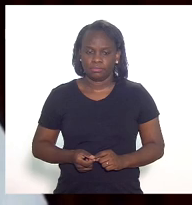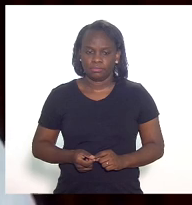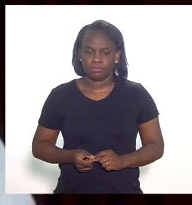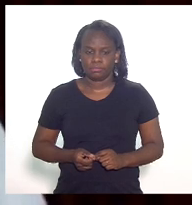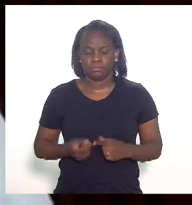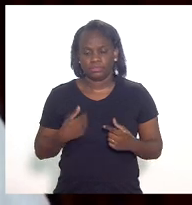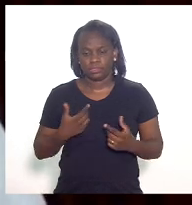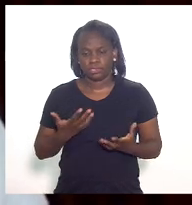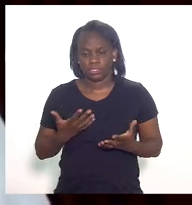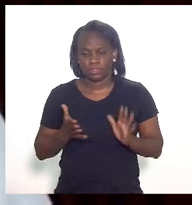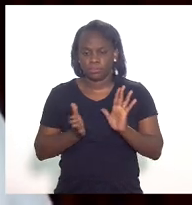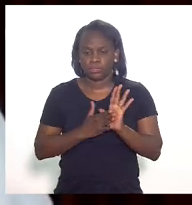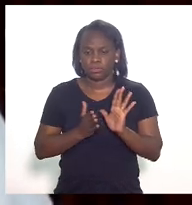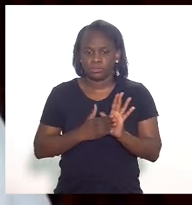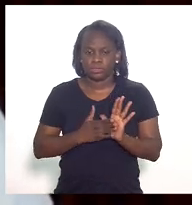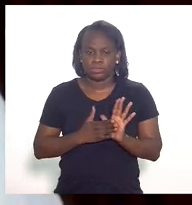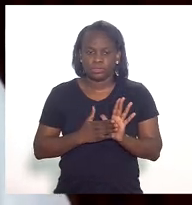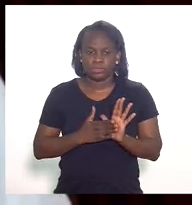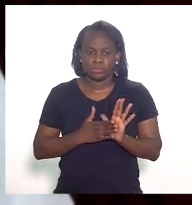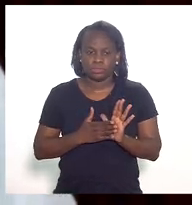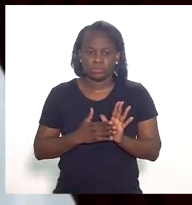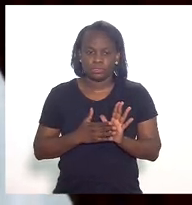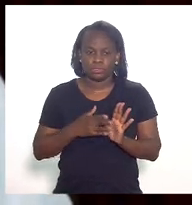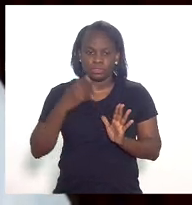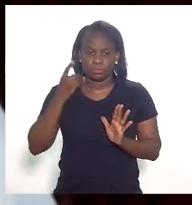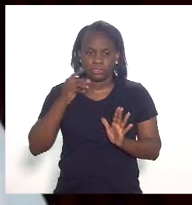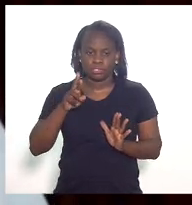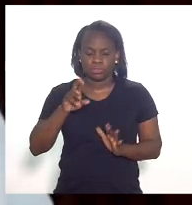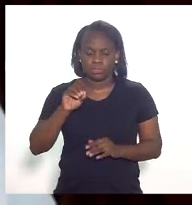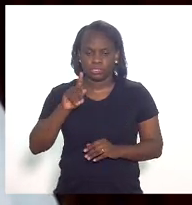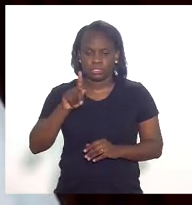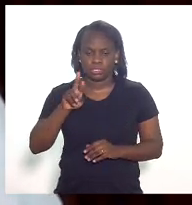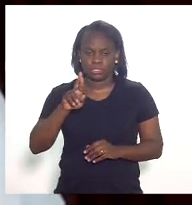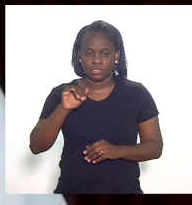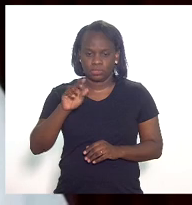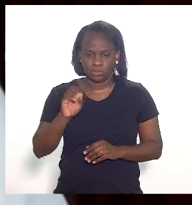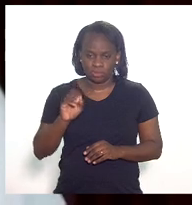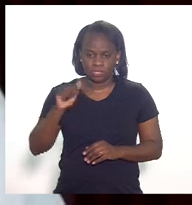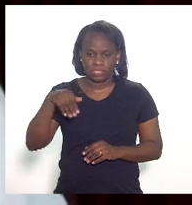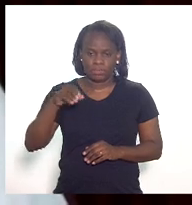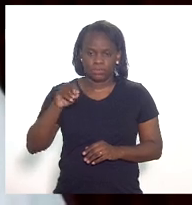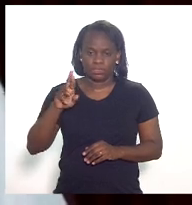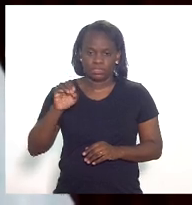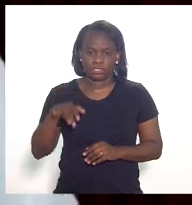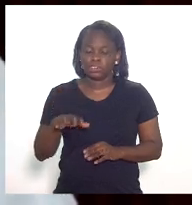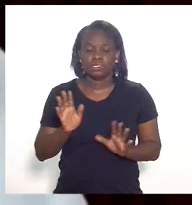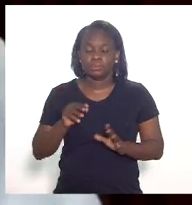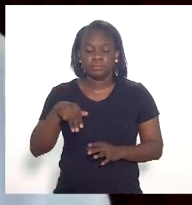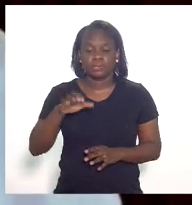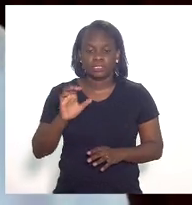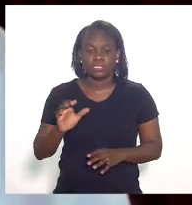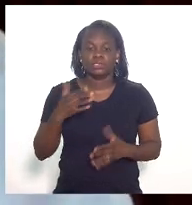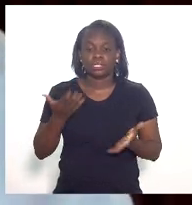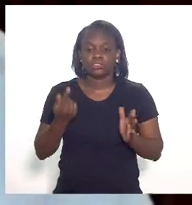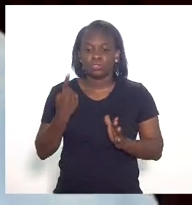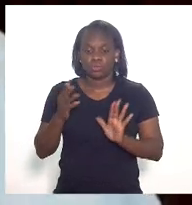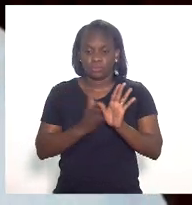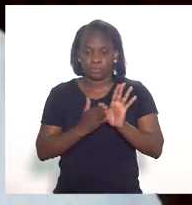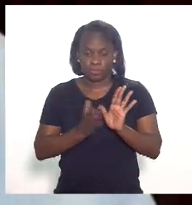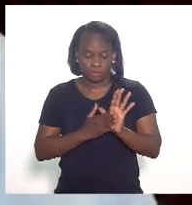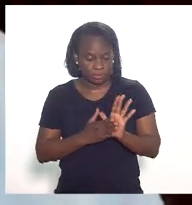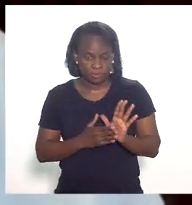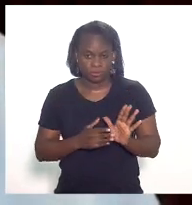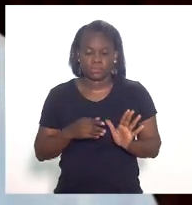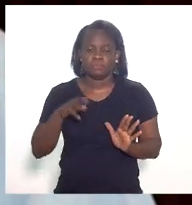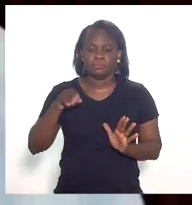Eu queria propor uma... Quem é o deputado Rodrigo Amorim? Não, Carlos Mink, eu queria fazer só uma proposta, deputado Rodrigo,